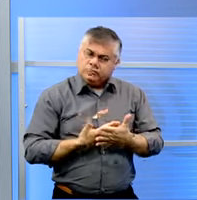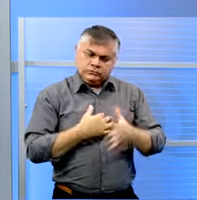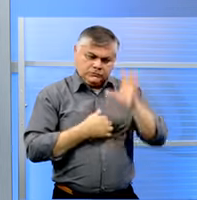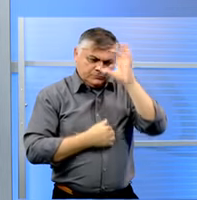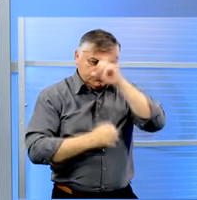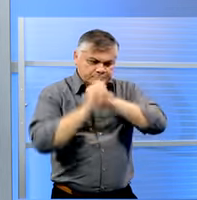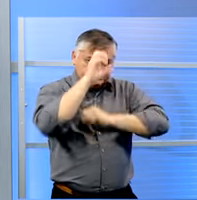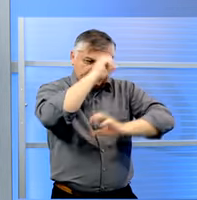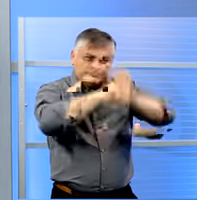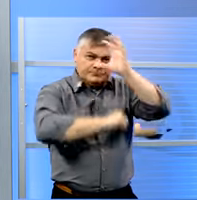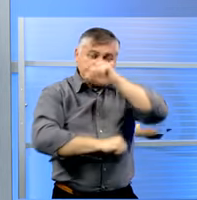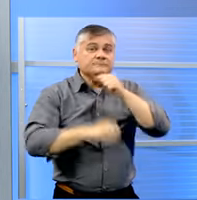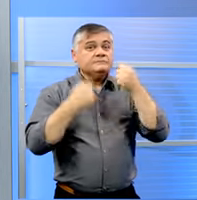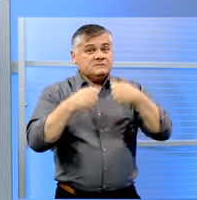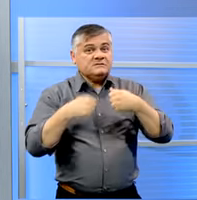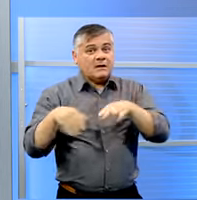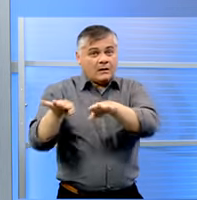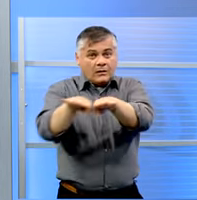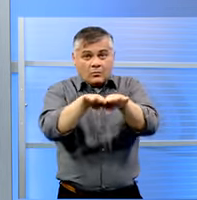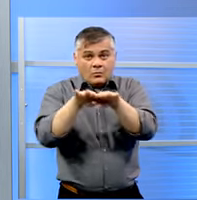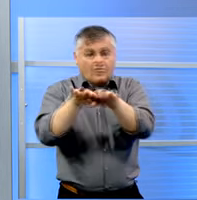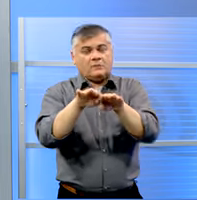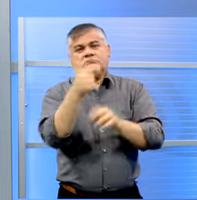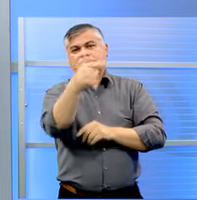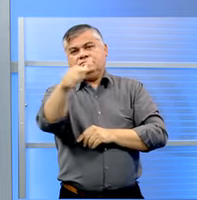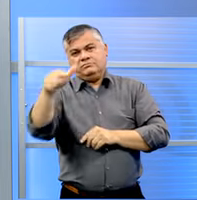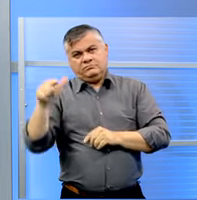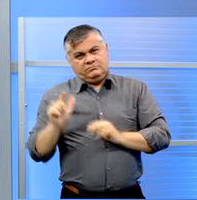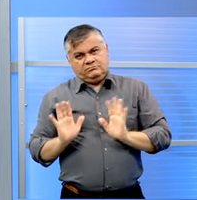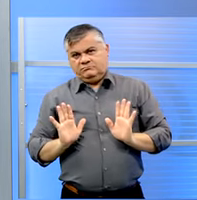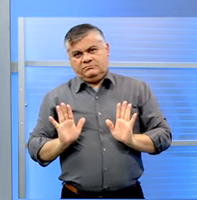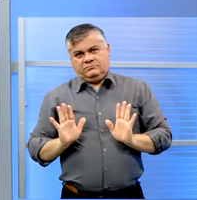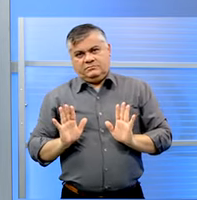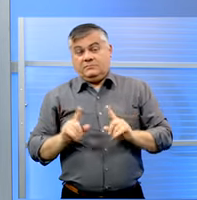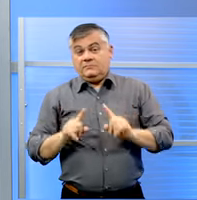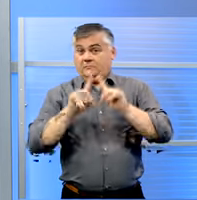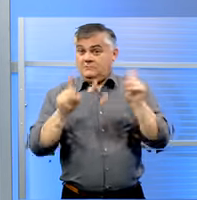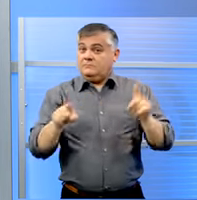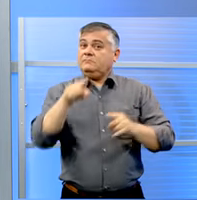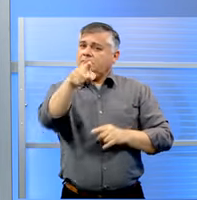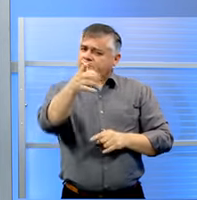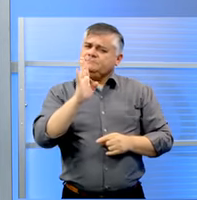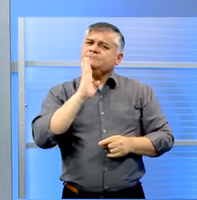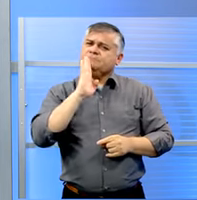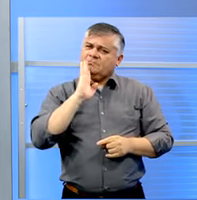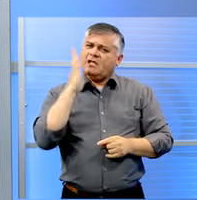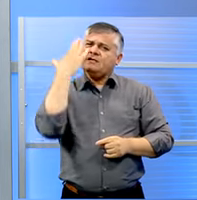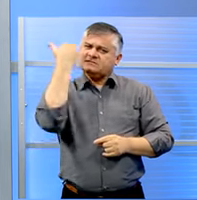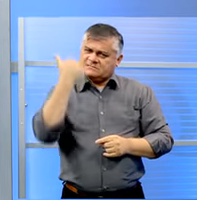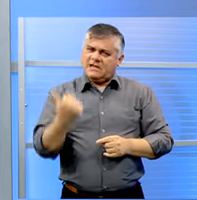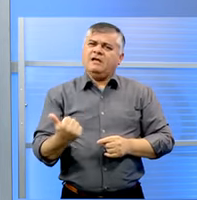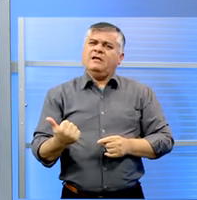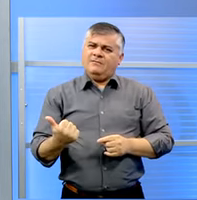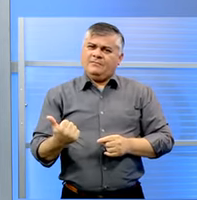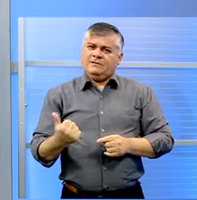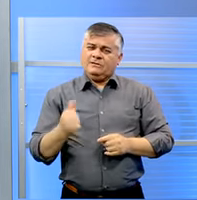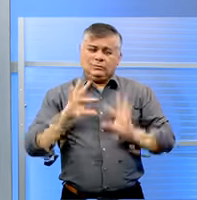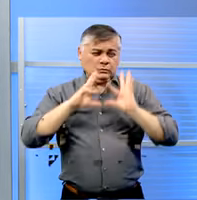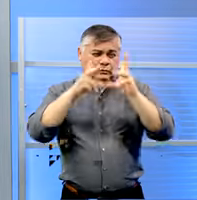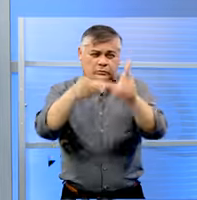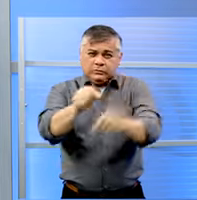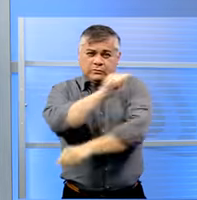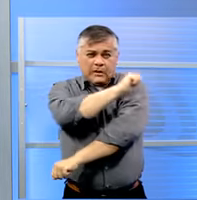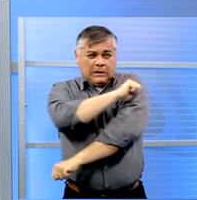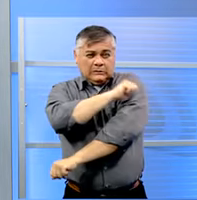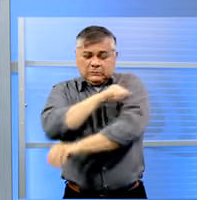a homogeneidade, embora ela nunca tenha existido dentro de sala de aula. Você que já é professor sabe muito bem do que eu estou falando.